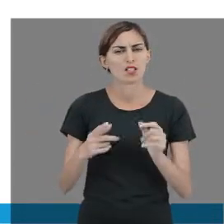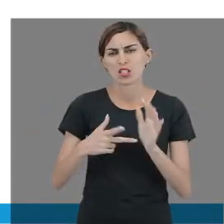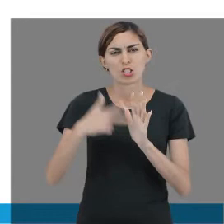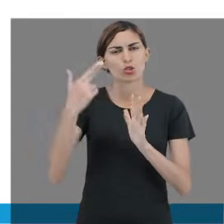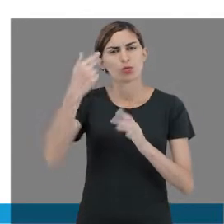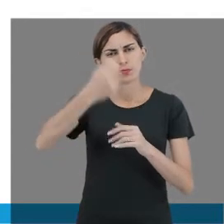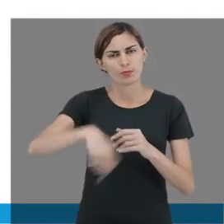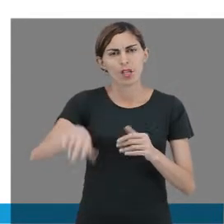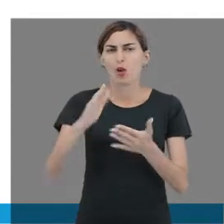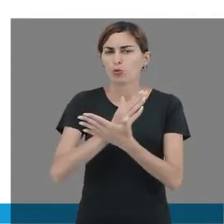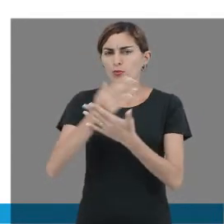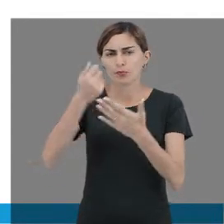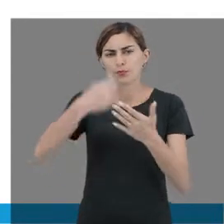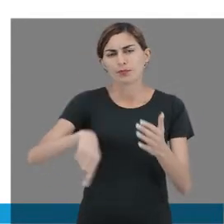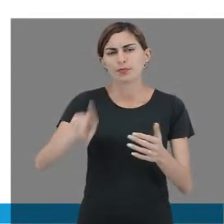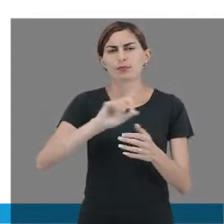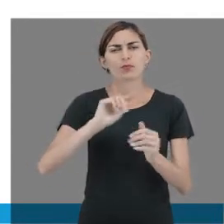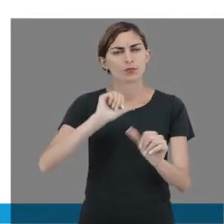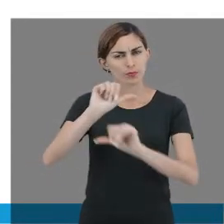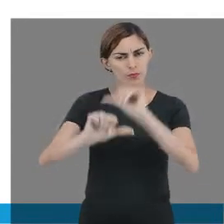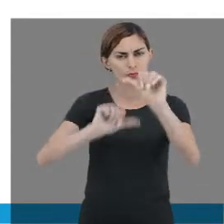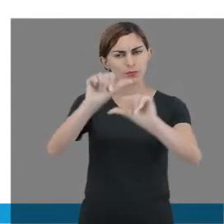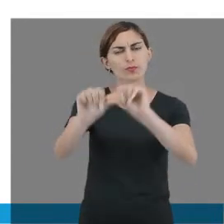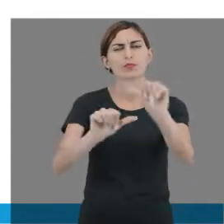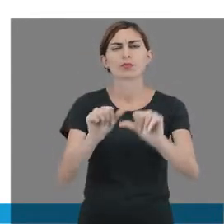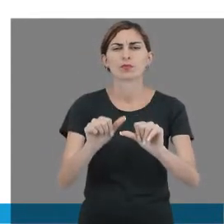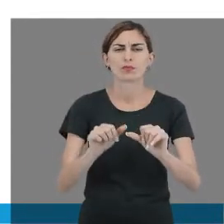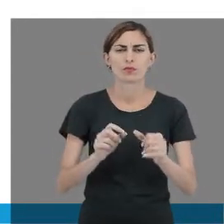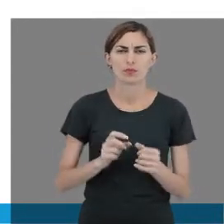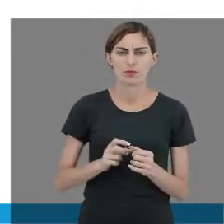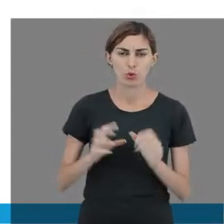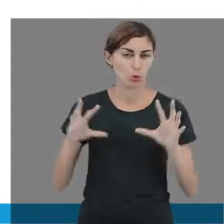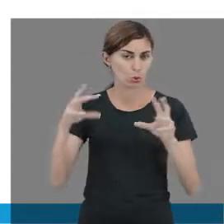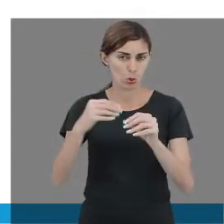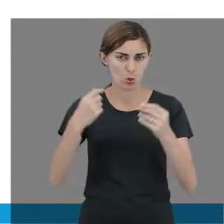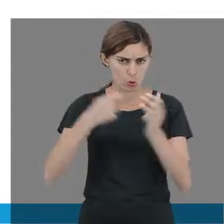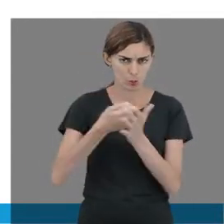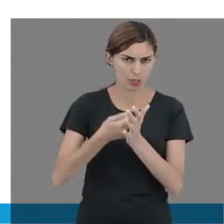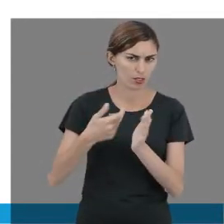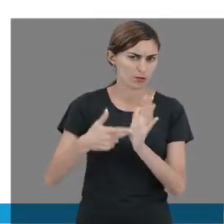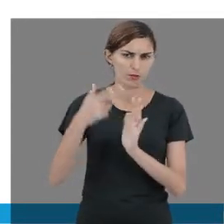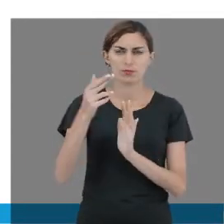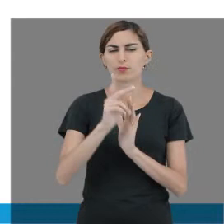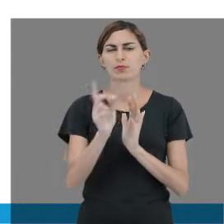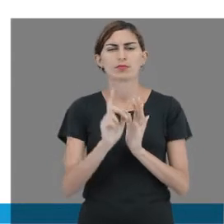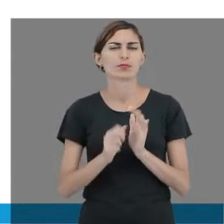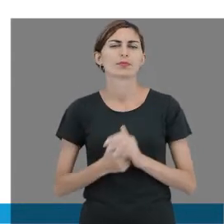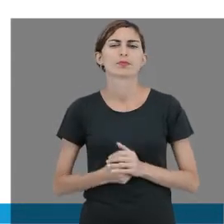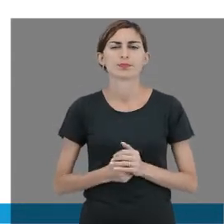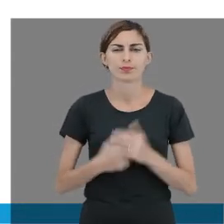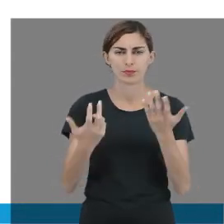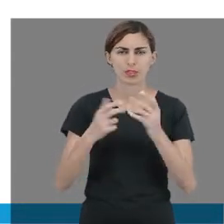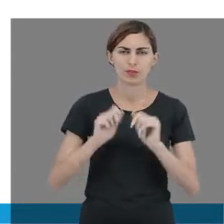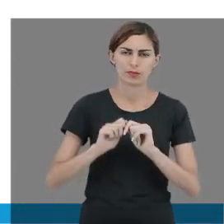importante para não achar que todo aumento de ventrículo necessariamente tem indicação de cirurgia. Bom, a gente vai entrar agora